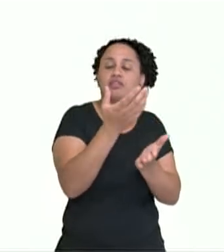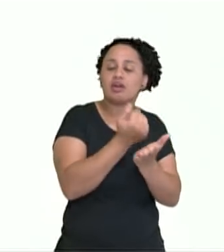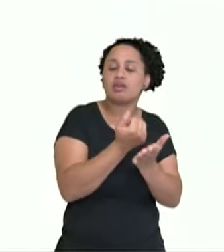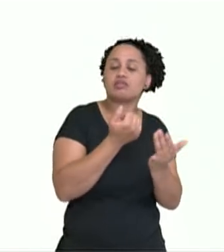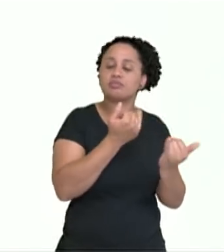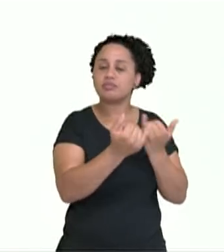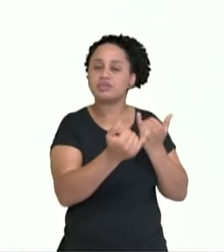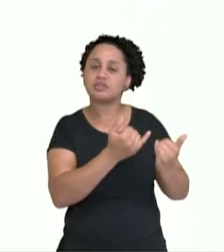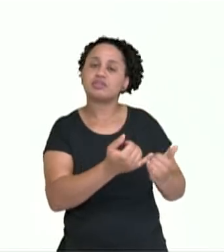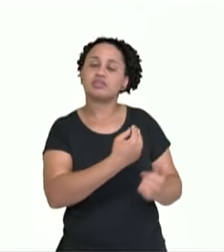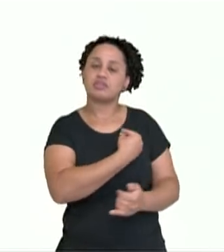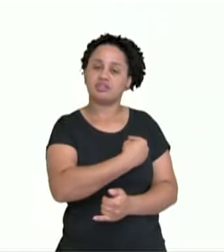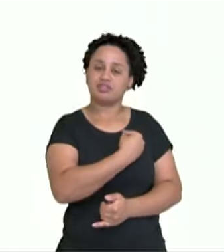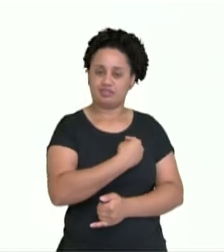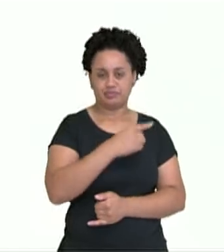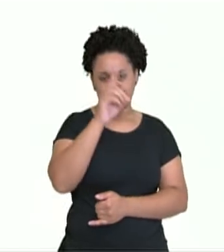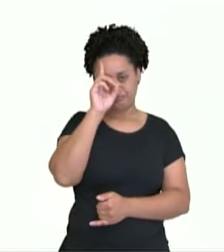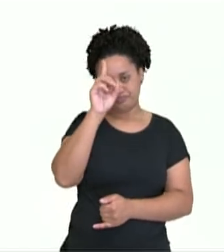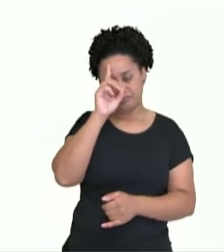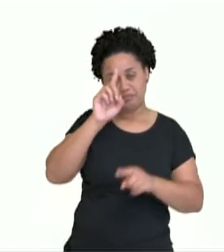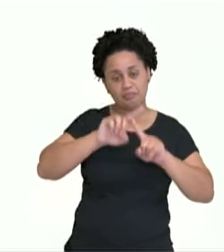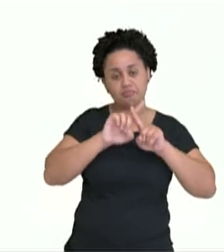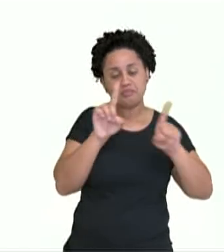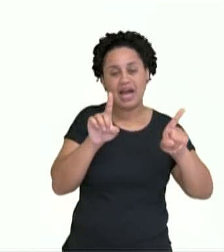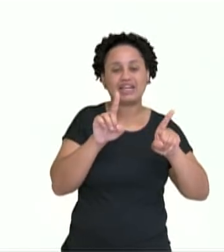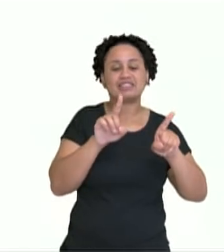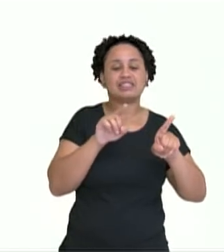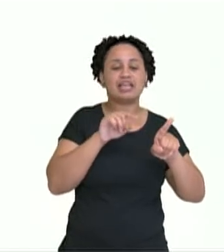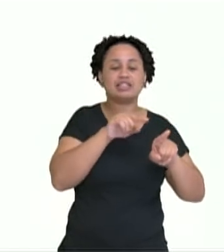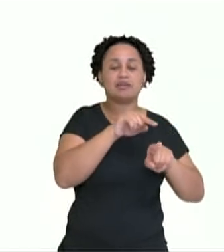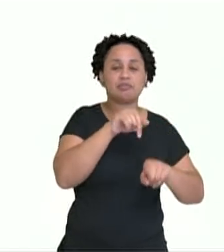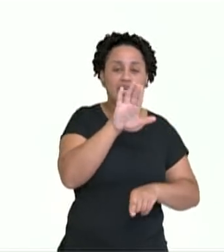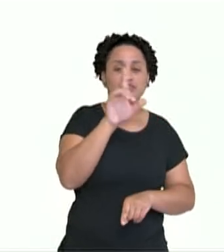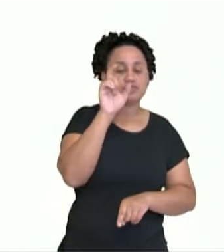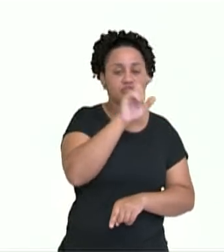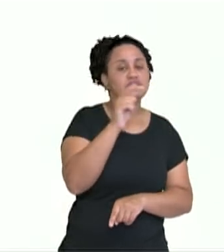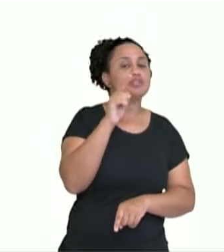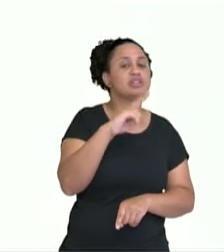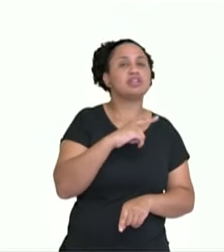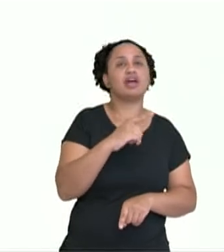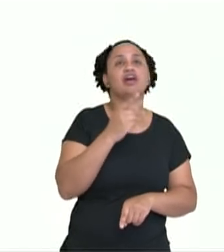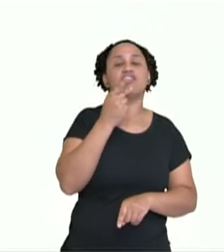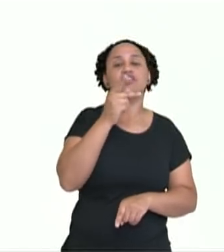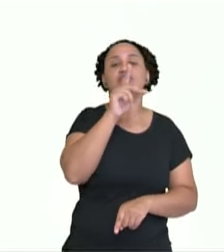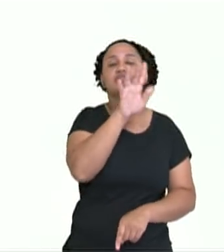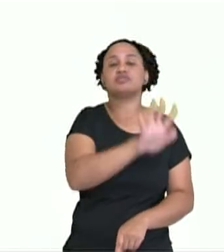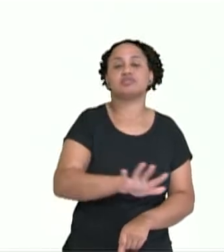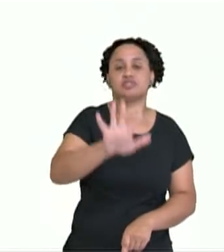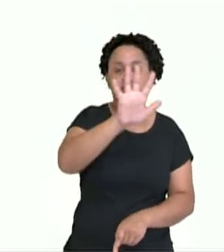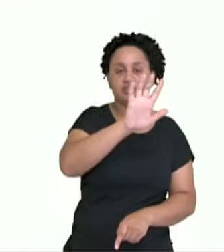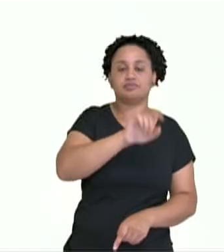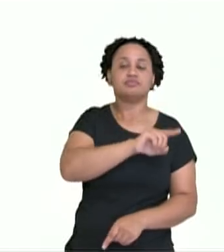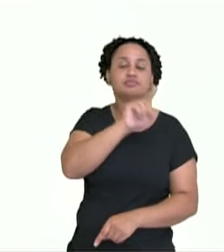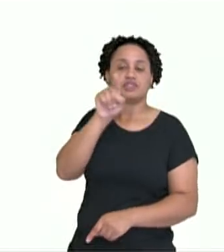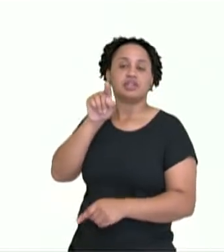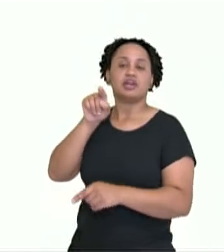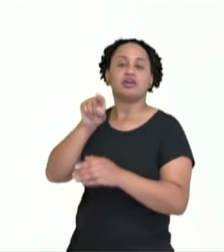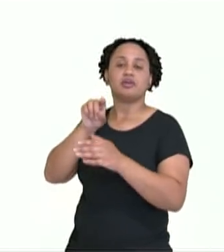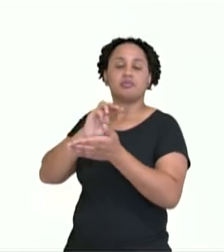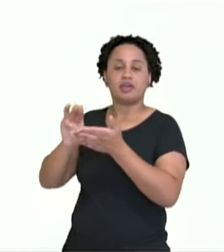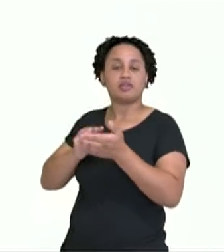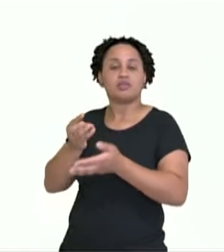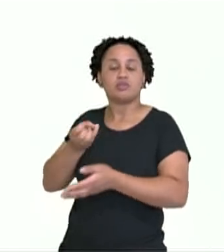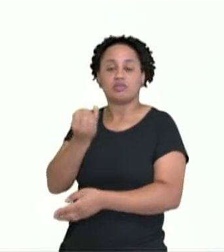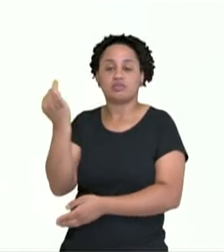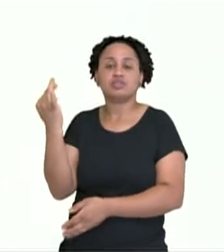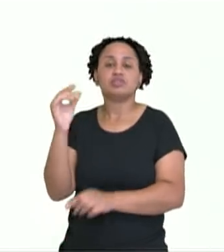cotidiana, mas dificultam generalizações. E os métodos quantitativos são aqueles que permitem